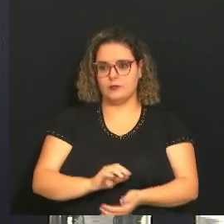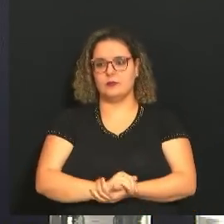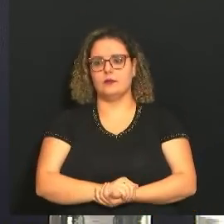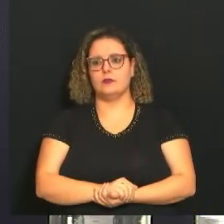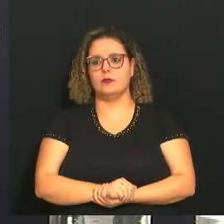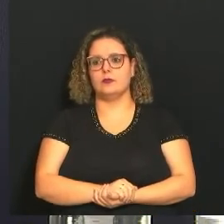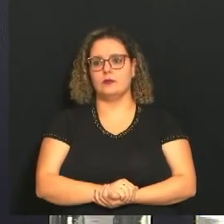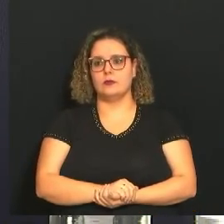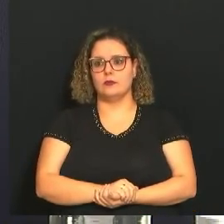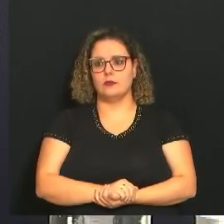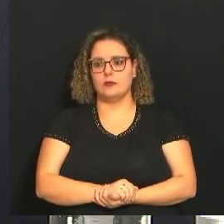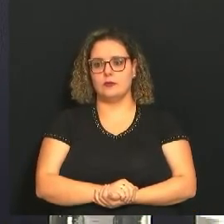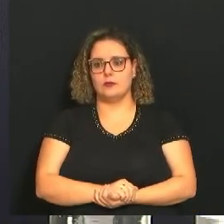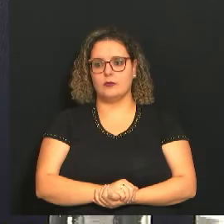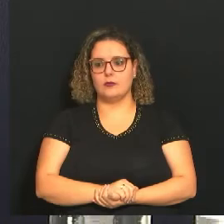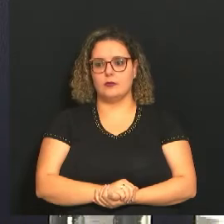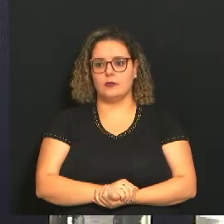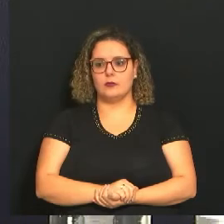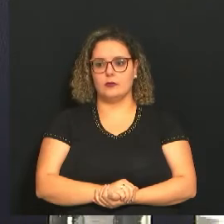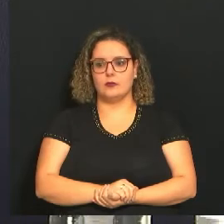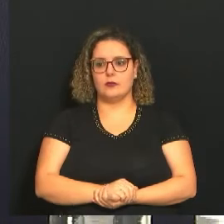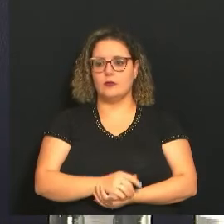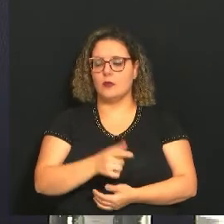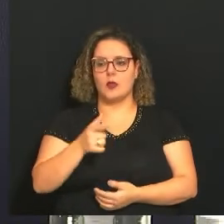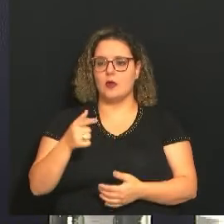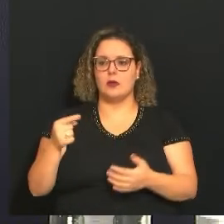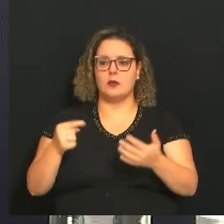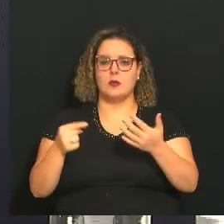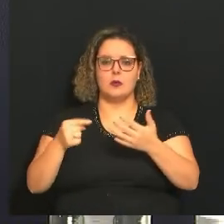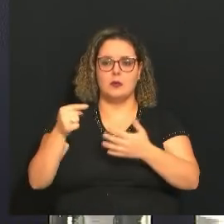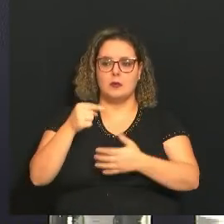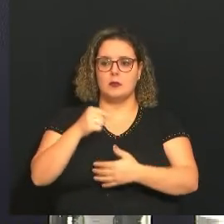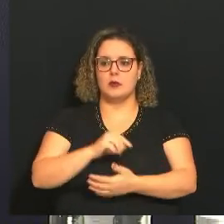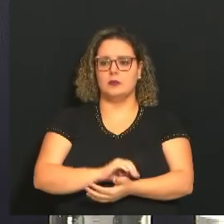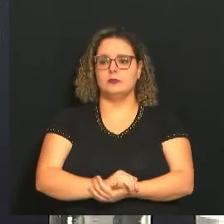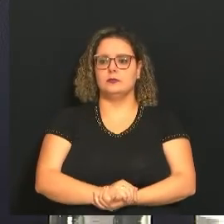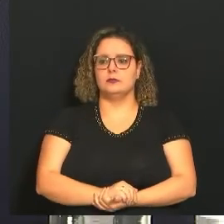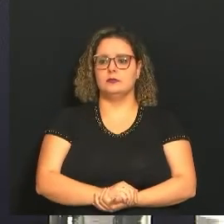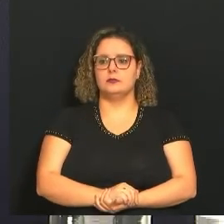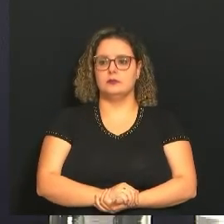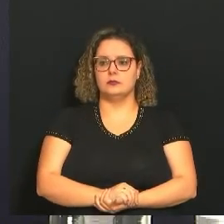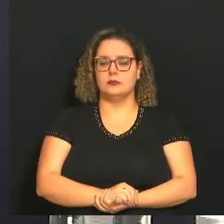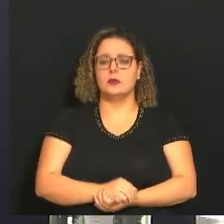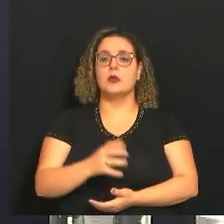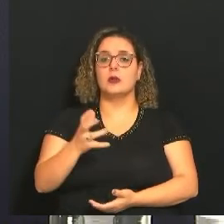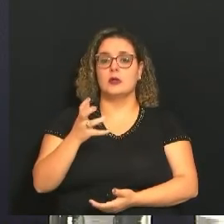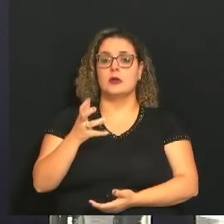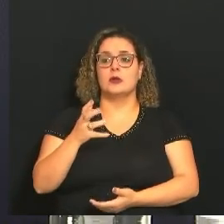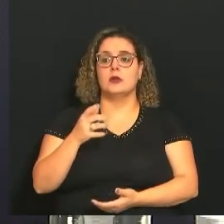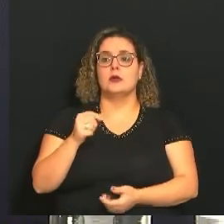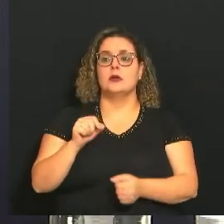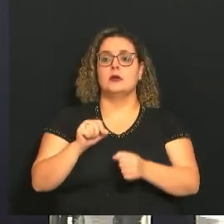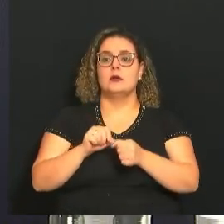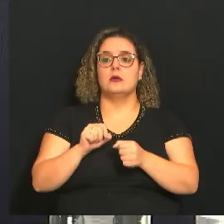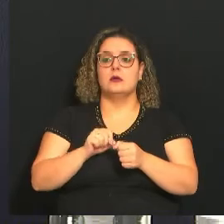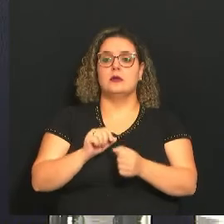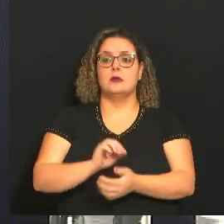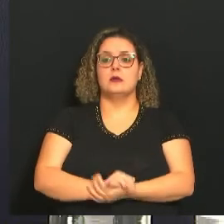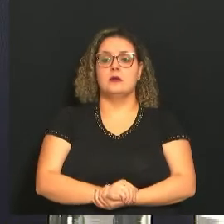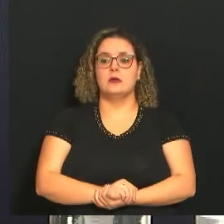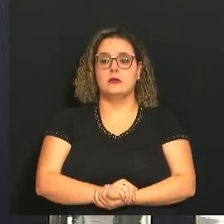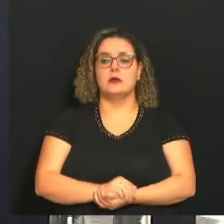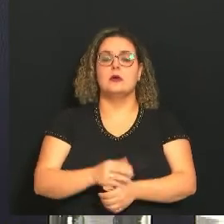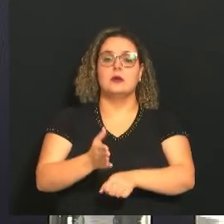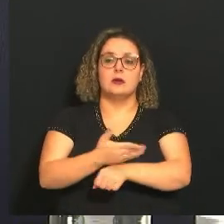Não vi aqui, acho que a gente não tem mais nenhuma questão colocada, mas eu queria fazer, antes